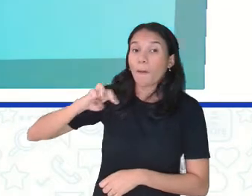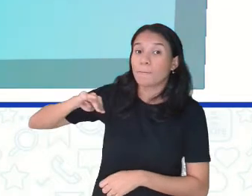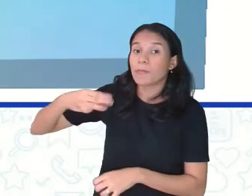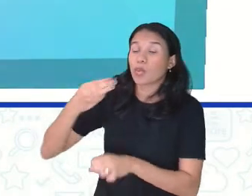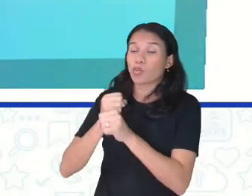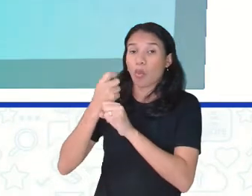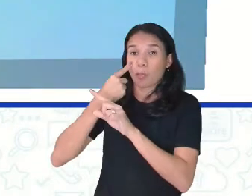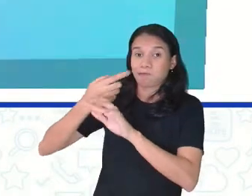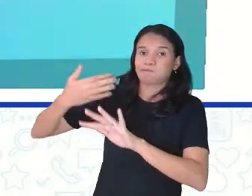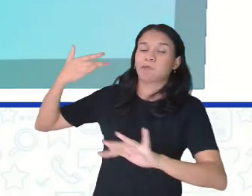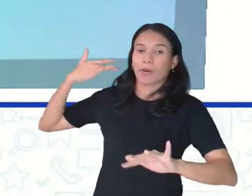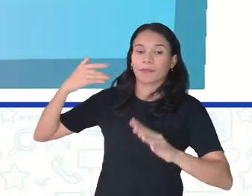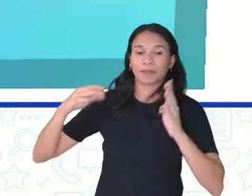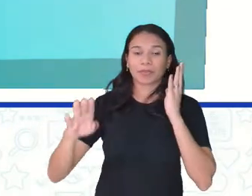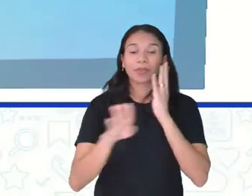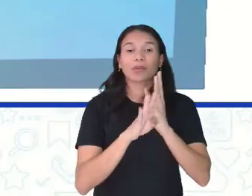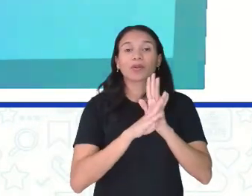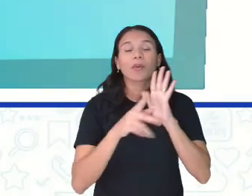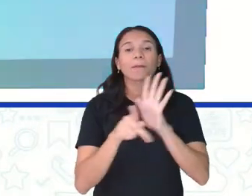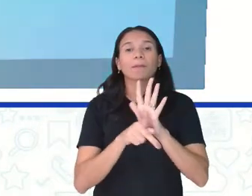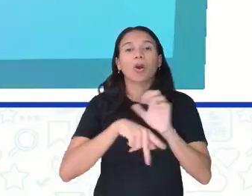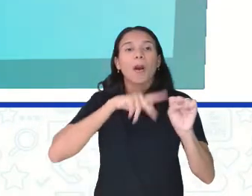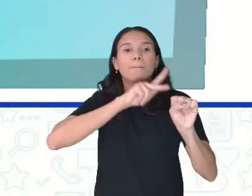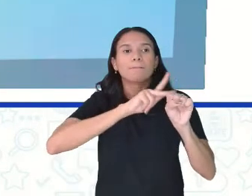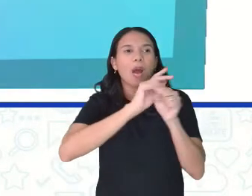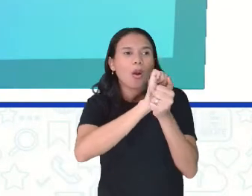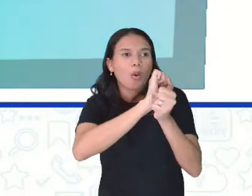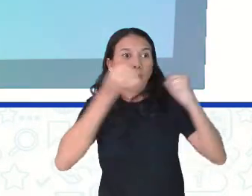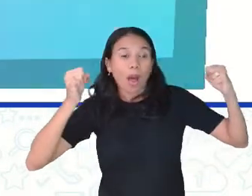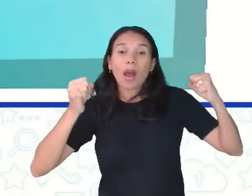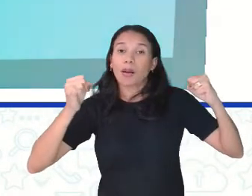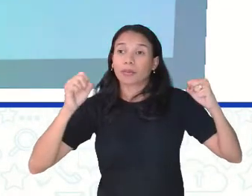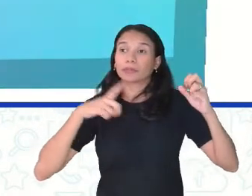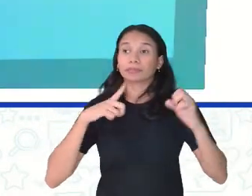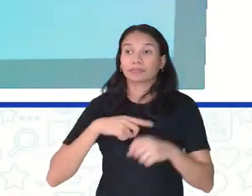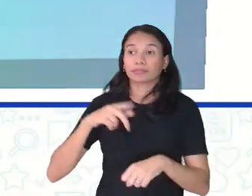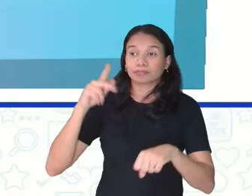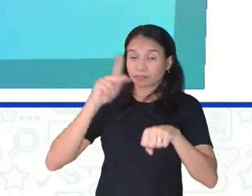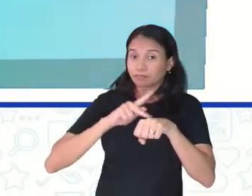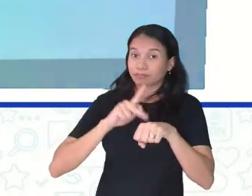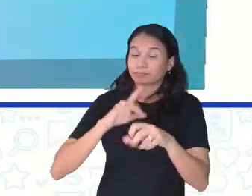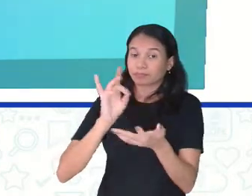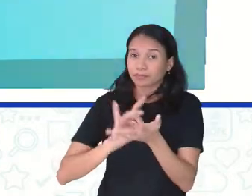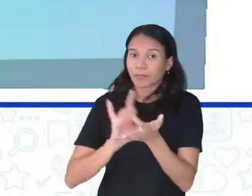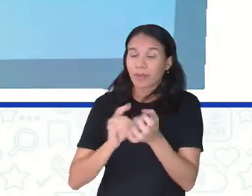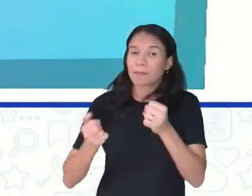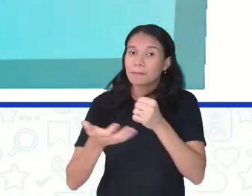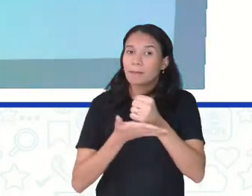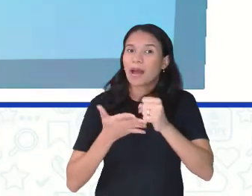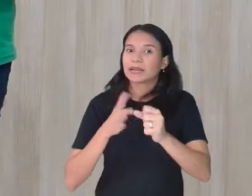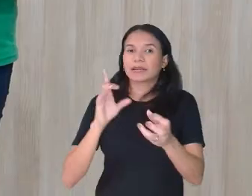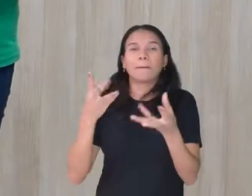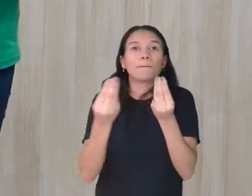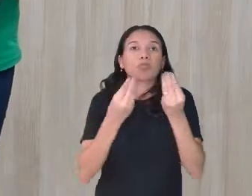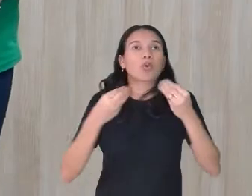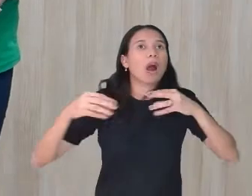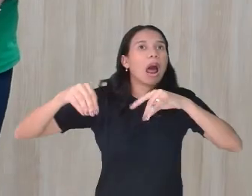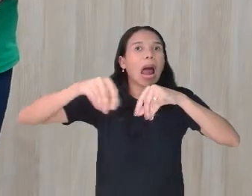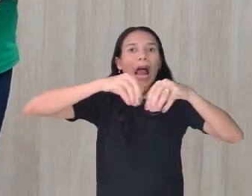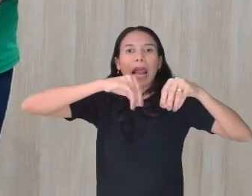É encontrado principalmente em rochas sedimentares, porque essas rochas, pessoal, elas são a base de muita areia, não